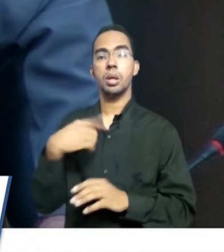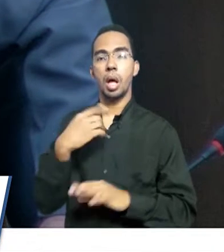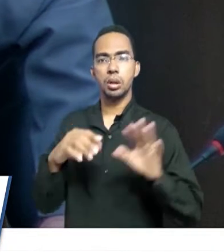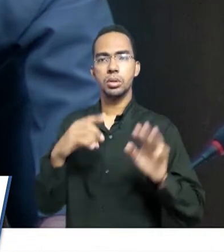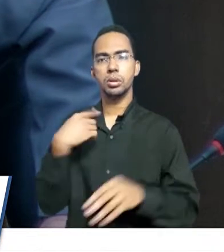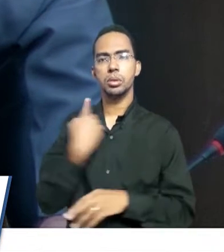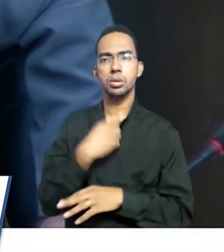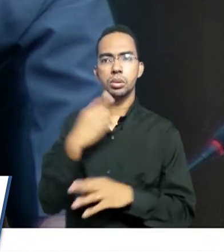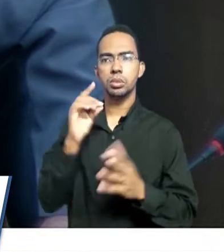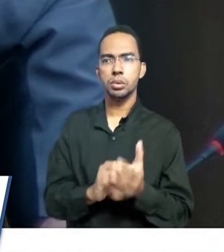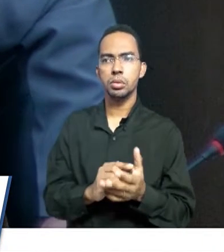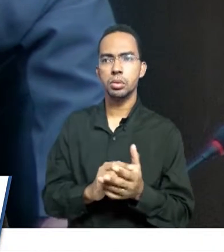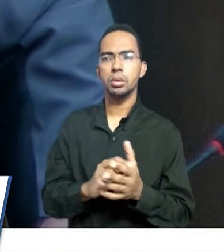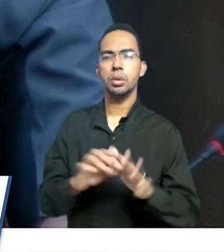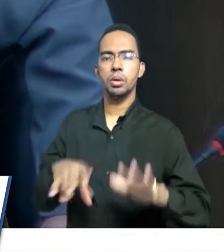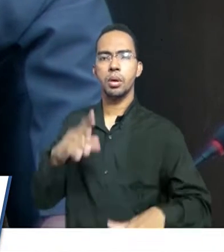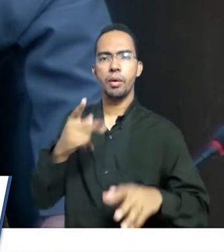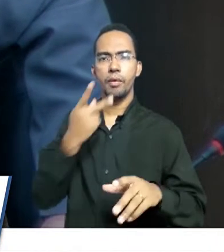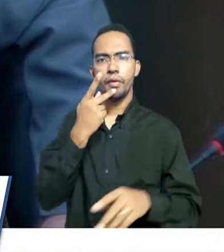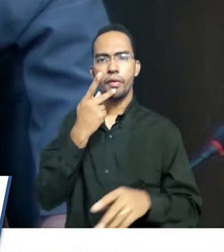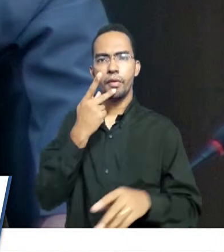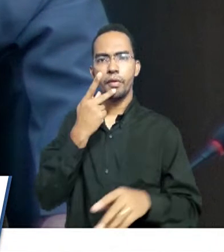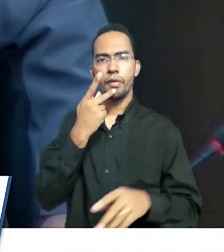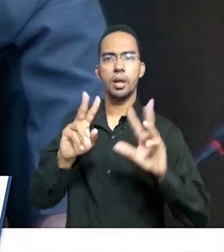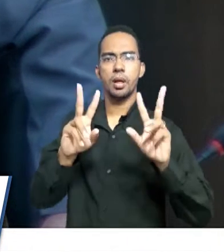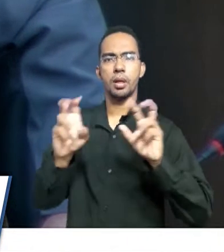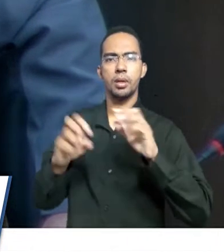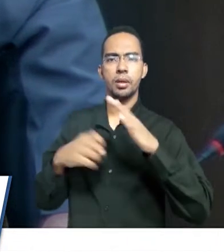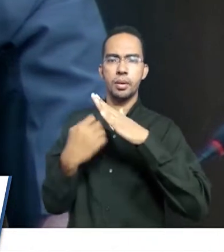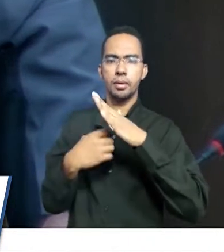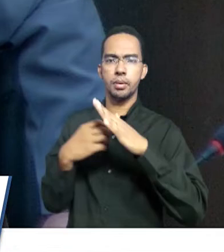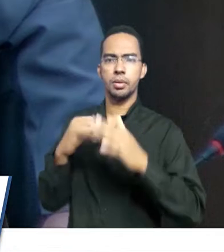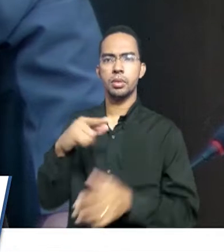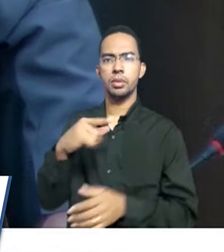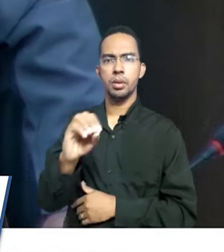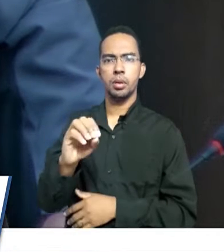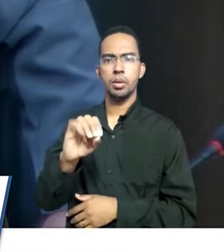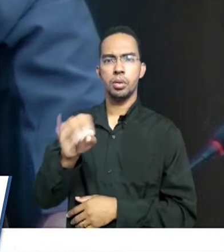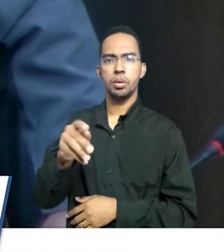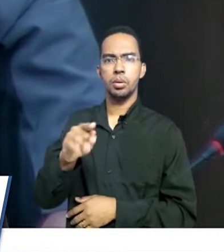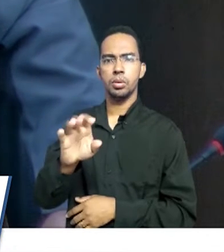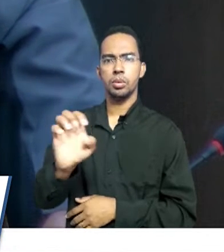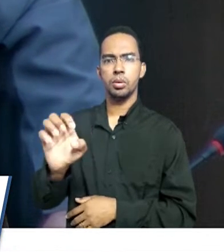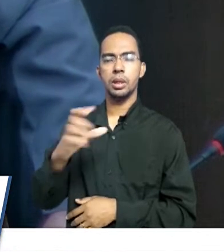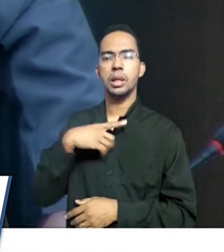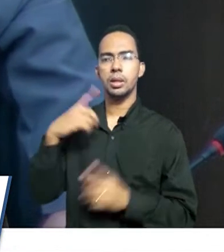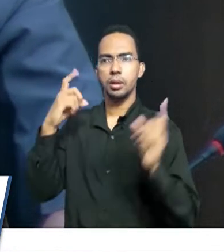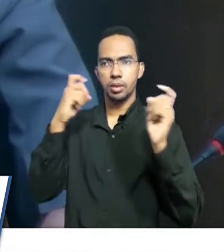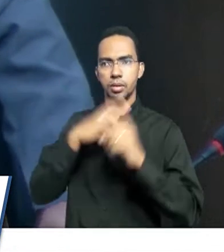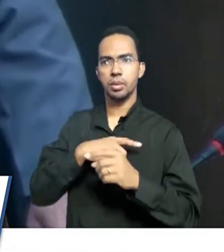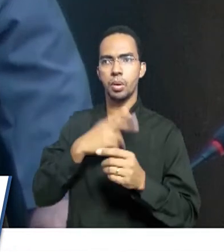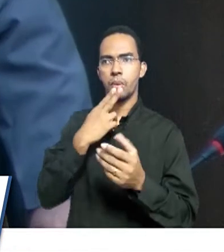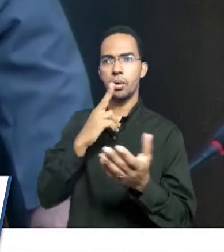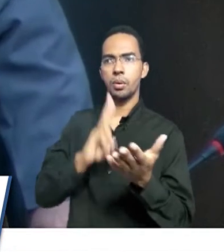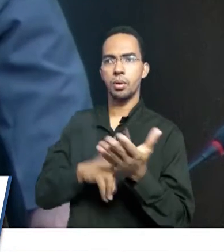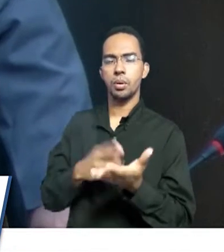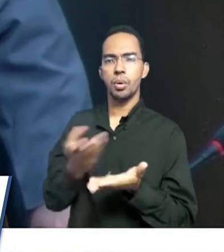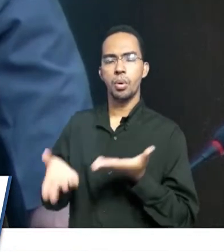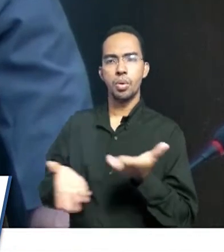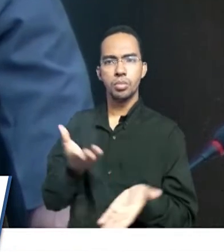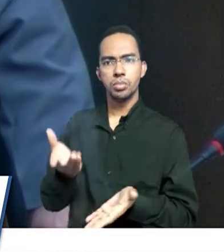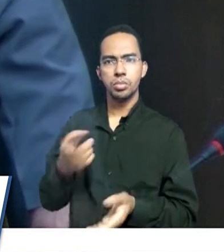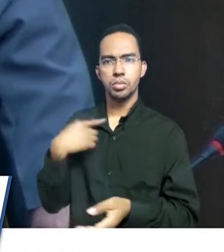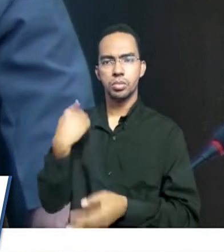falar dessa empresa São José, nós temos uma dificuldade aqui na prestação de serviço na nossa cidade, que